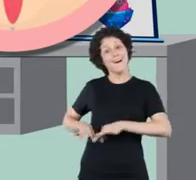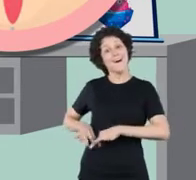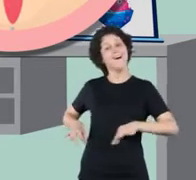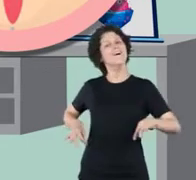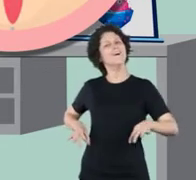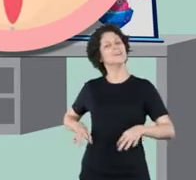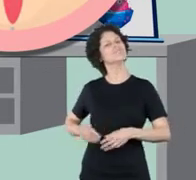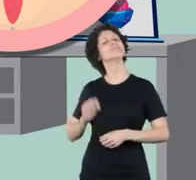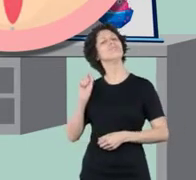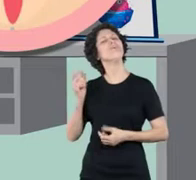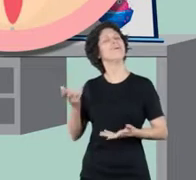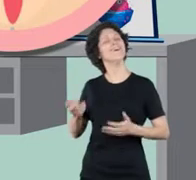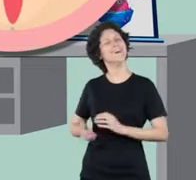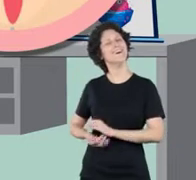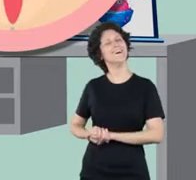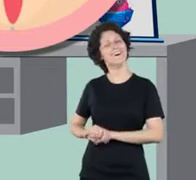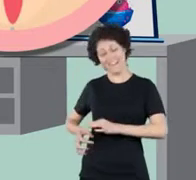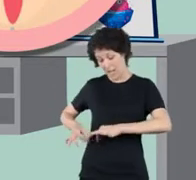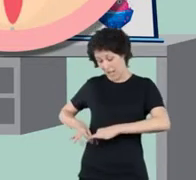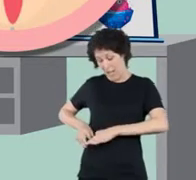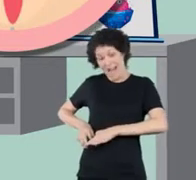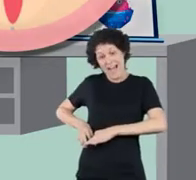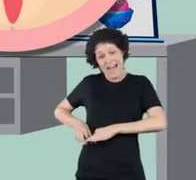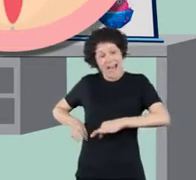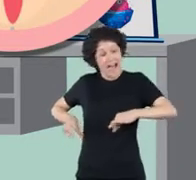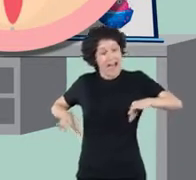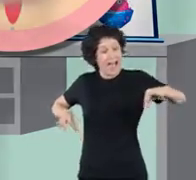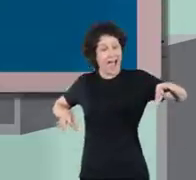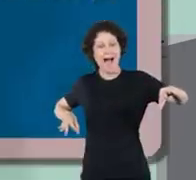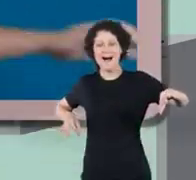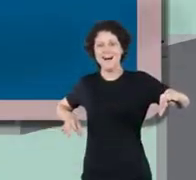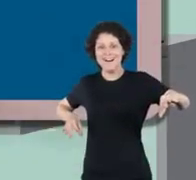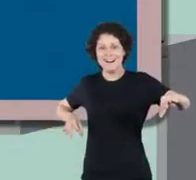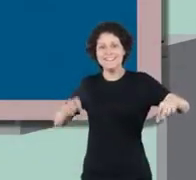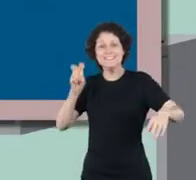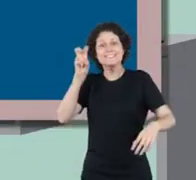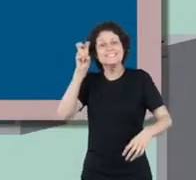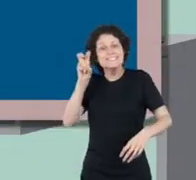pessoa adulta? O intestino delgado tem cerca de